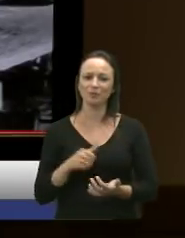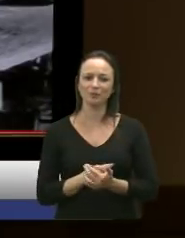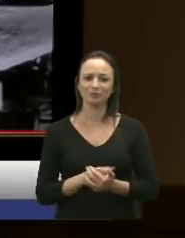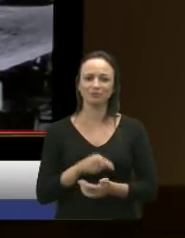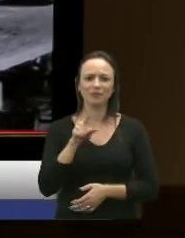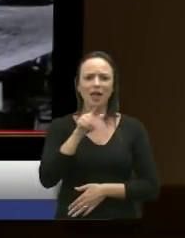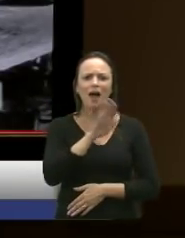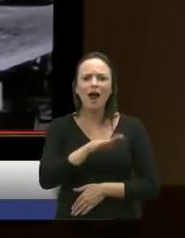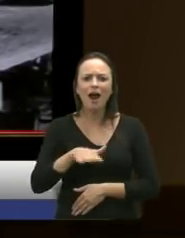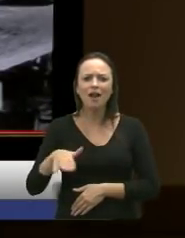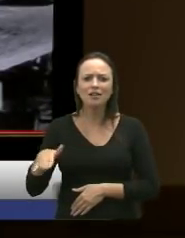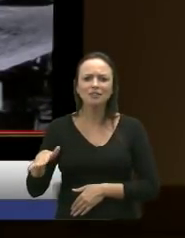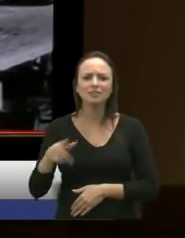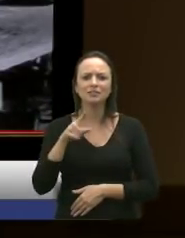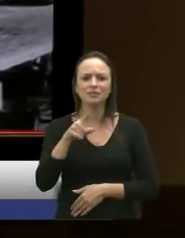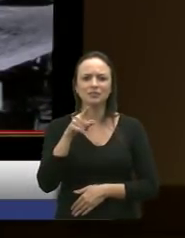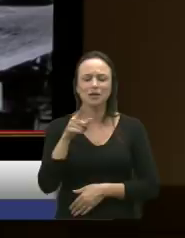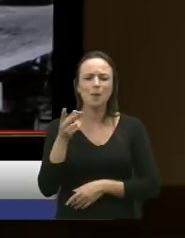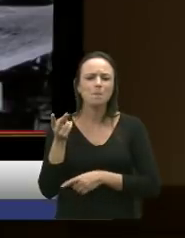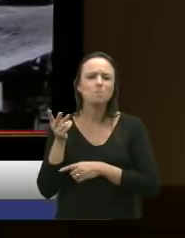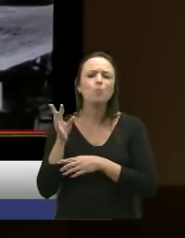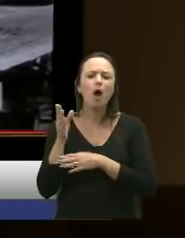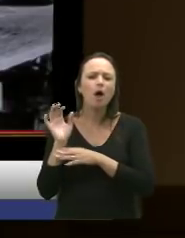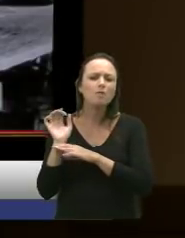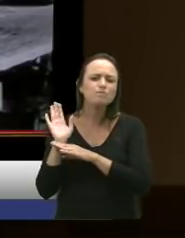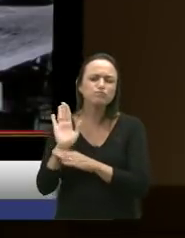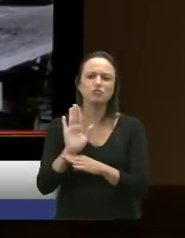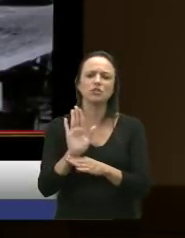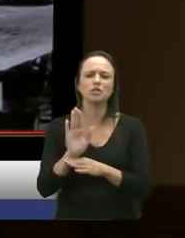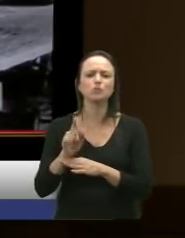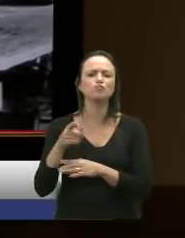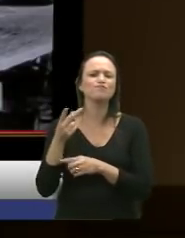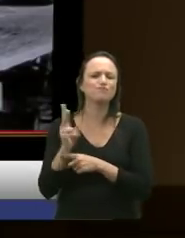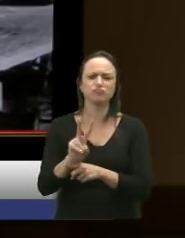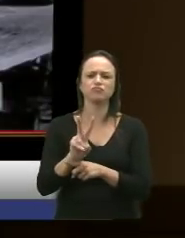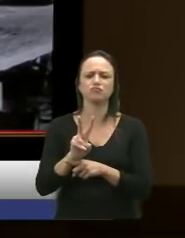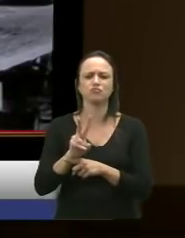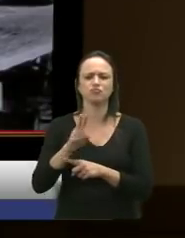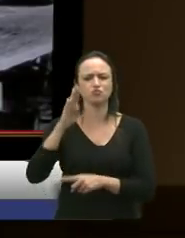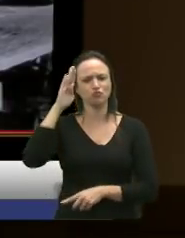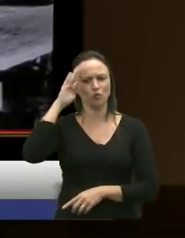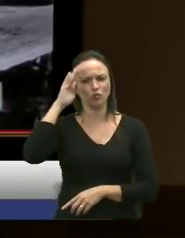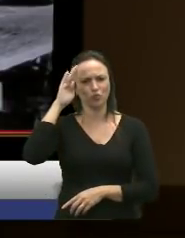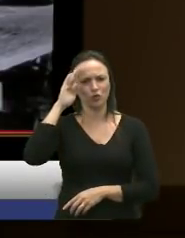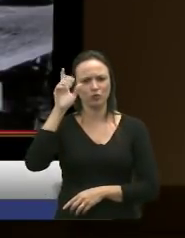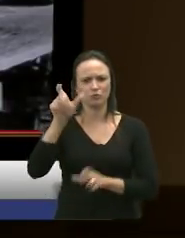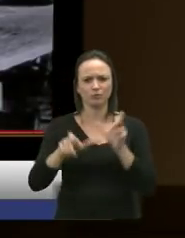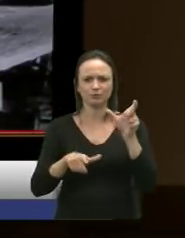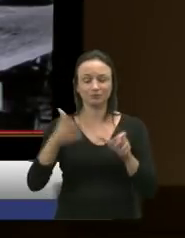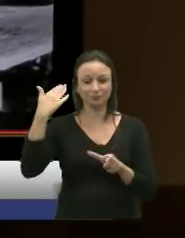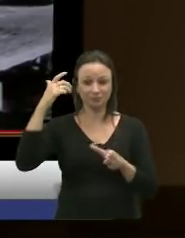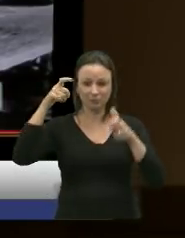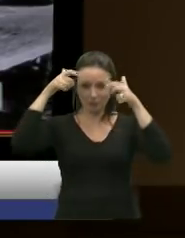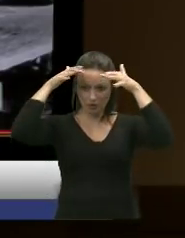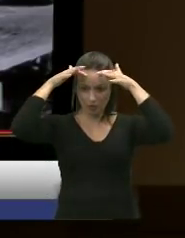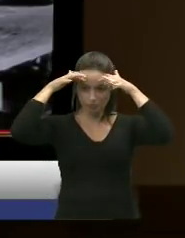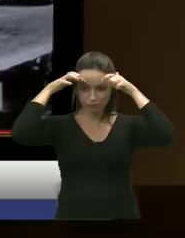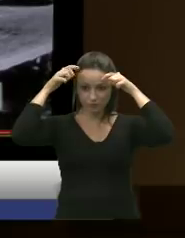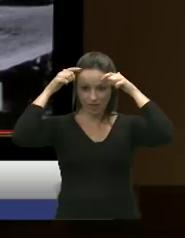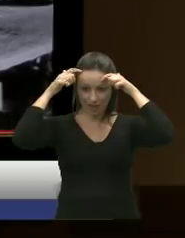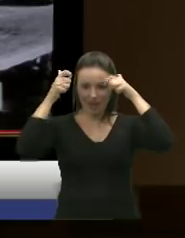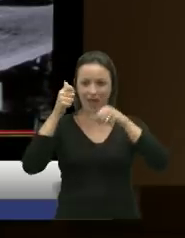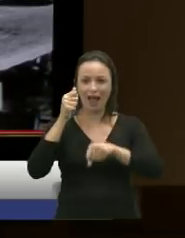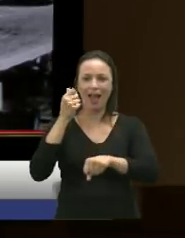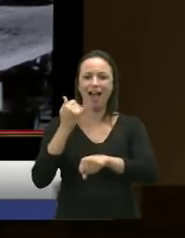Essa garotada fez proteção melhor para o soldado paulista, porque na Primeira Guerra Mundial havia capacete de aço, como podem checar aqui